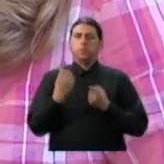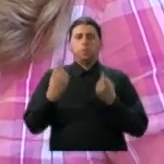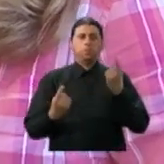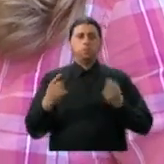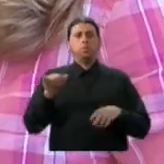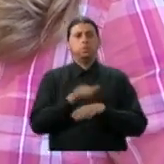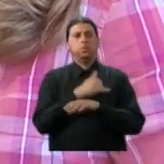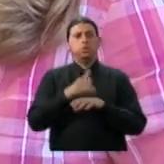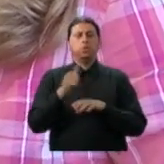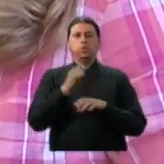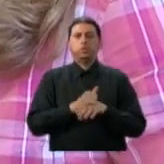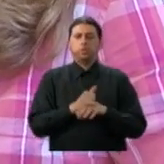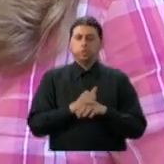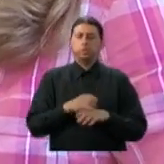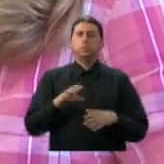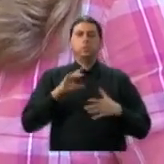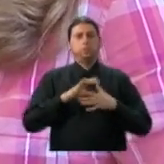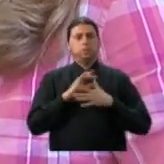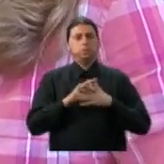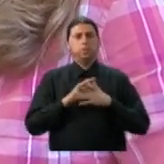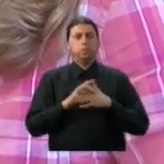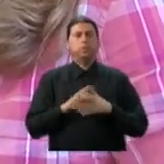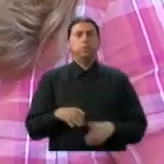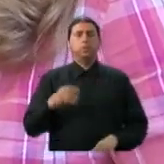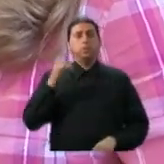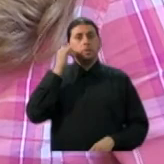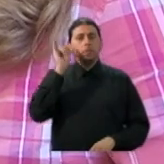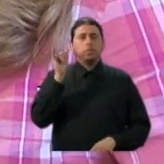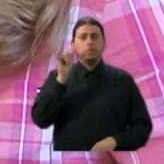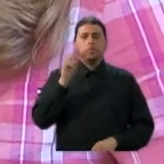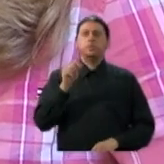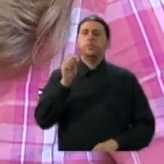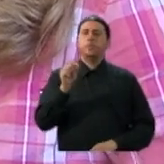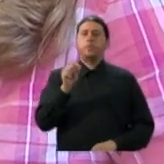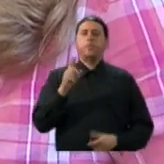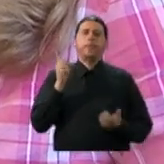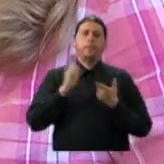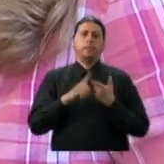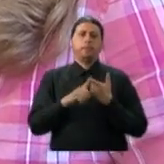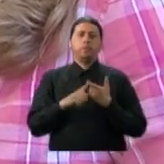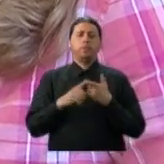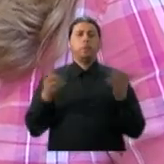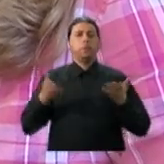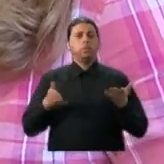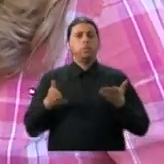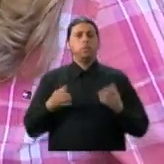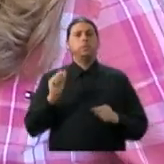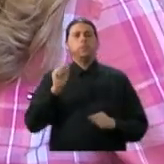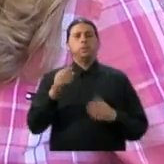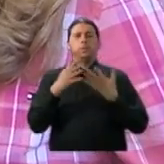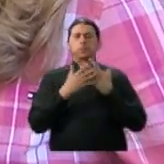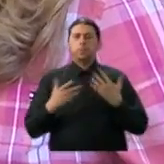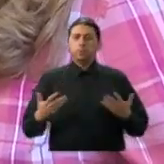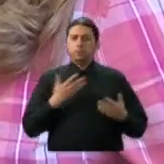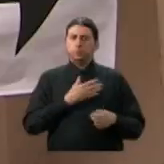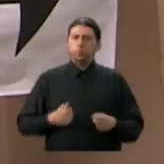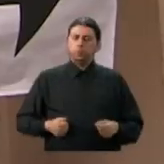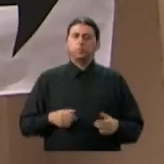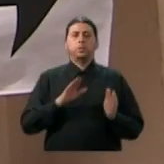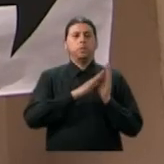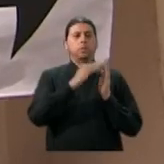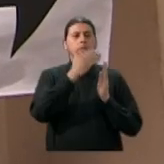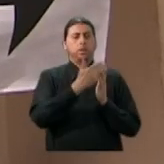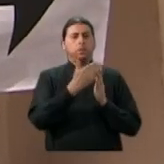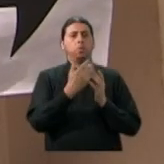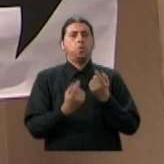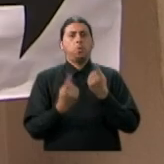determinada ocorrência de um agravo, né? Então, isso que é o grande prejuízo, né, que nós temos em relação hoje a coberturas vacinais de alguns